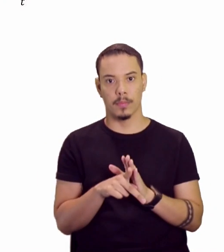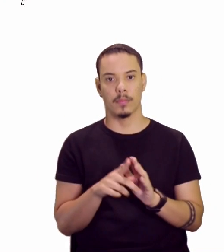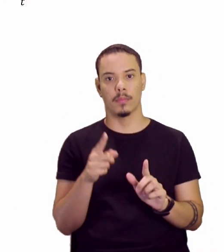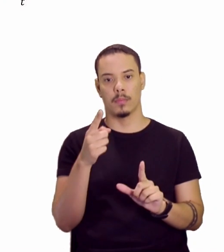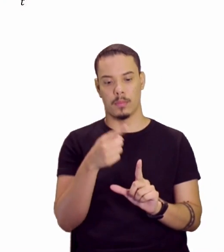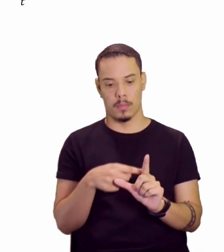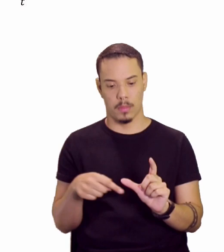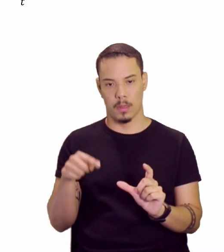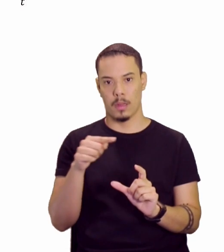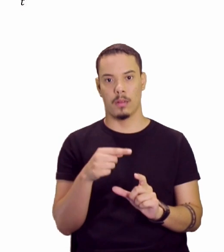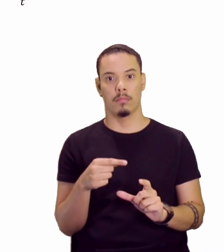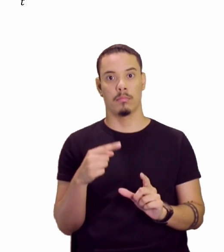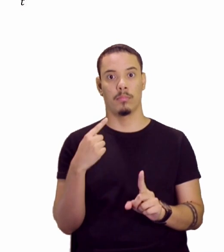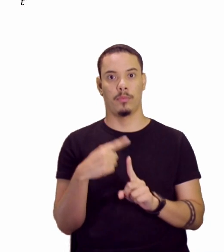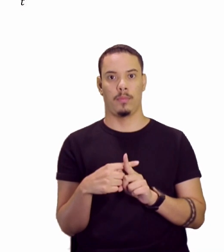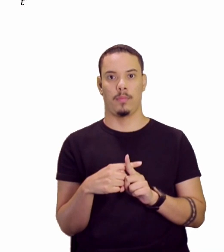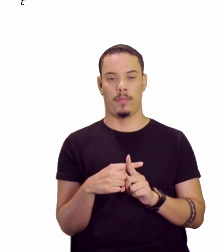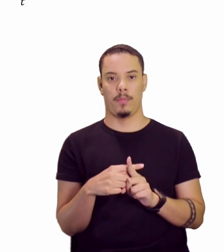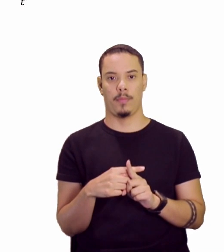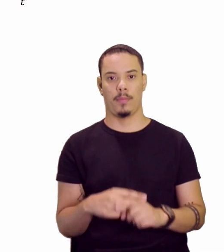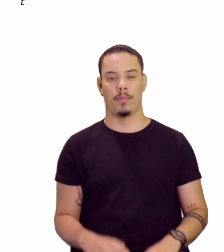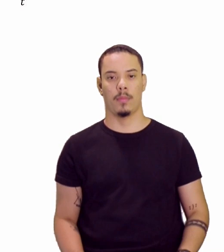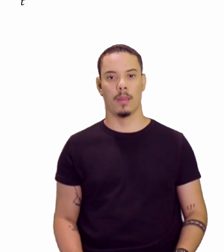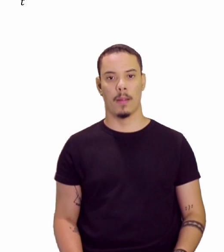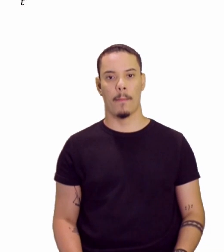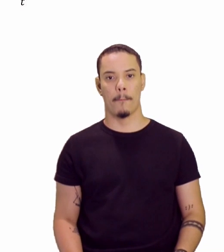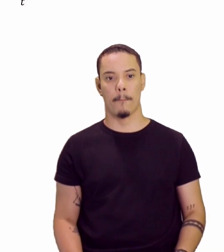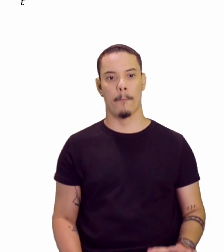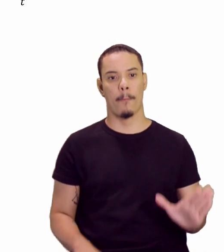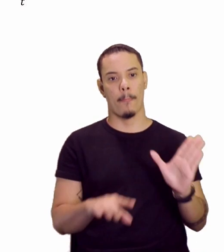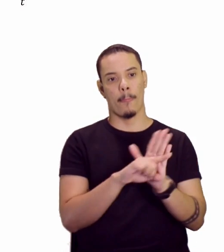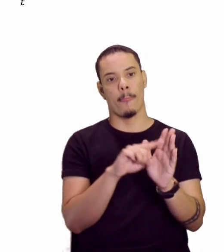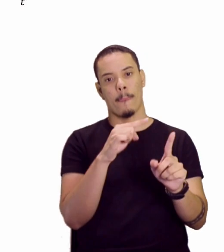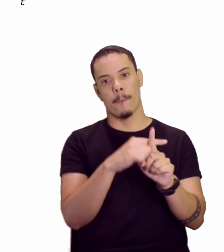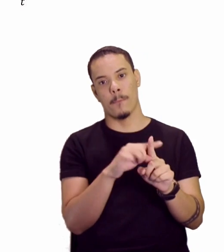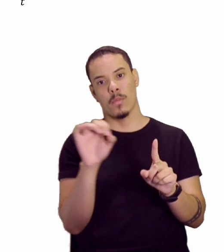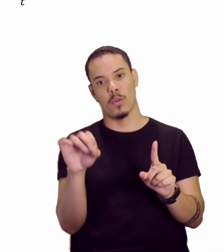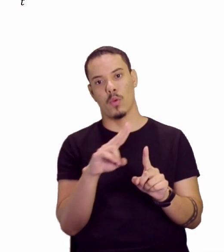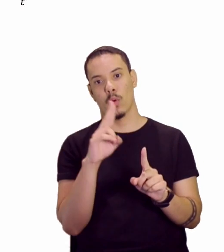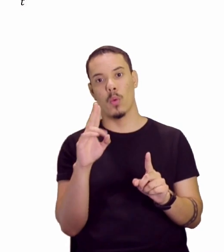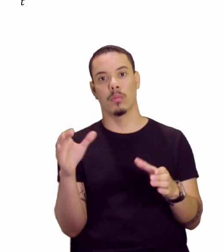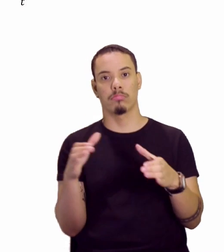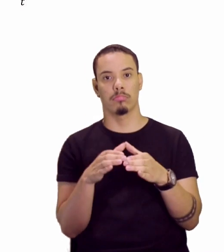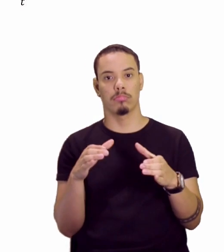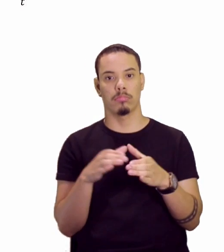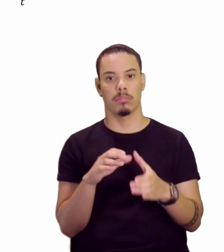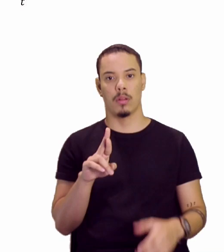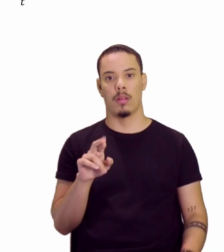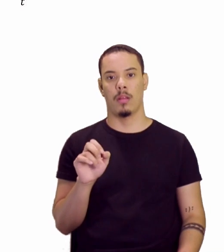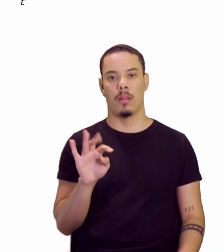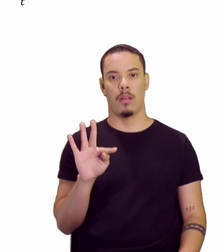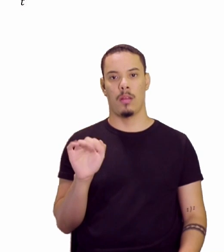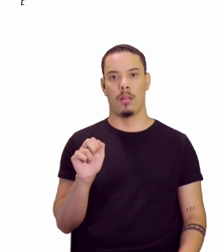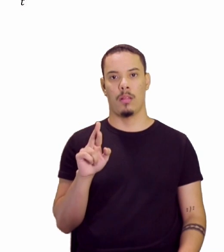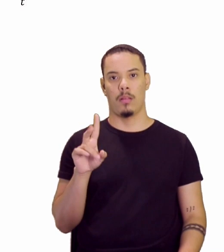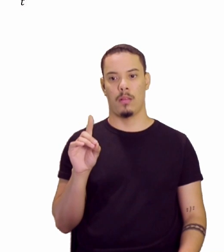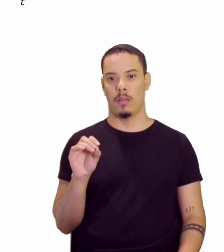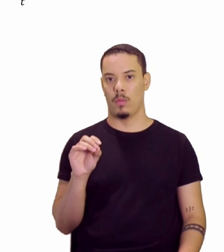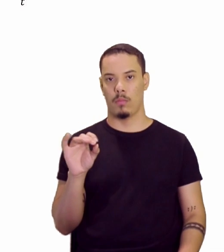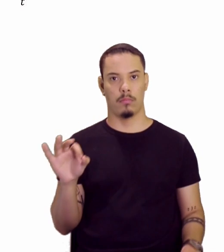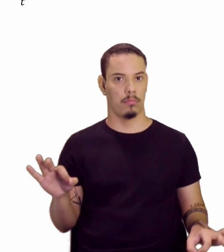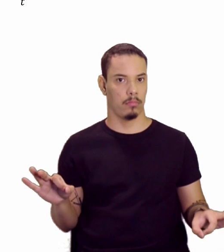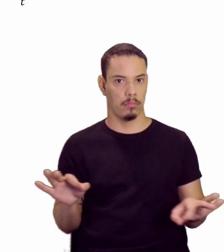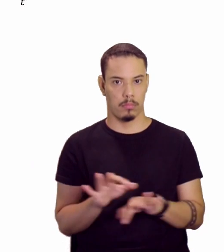cima, aceleração positiva. Sinais diferentes para velocidade e aceleração, classificação do movimento em